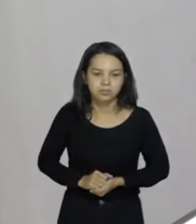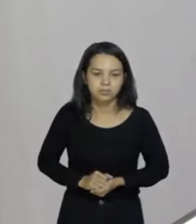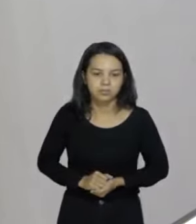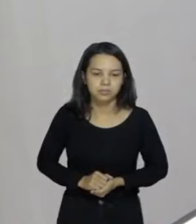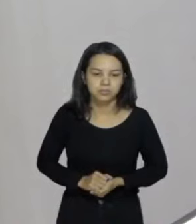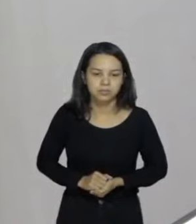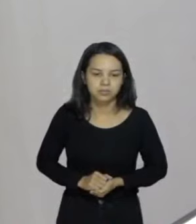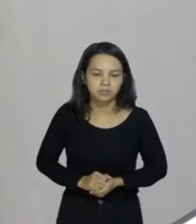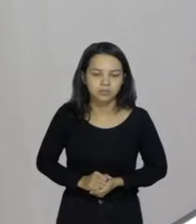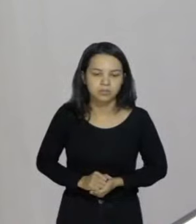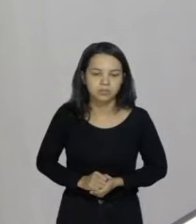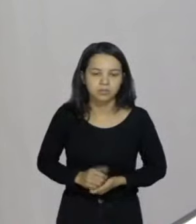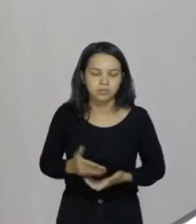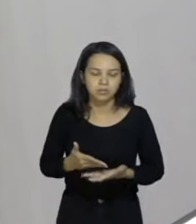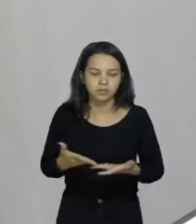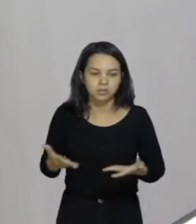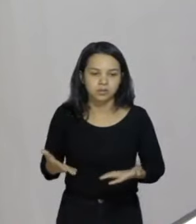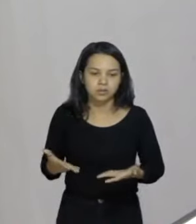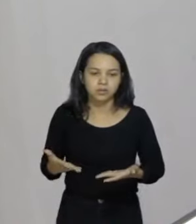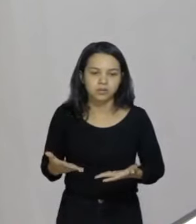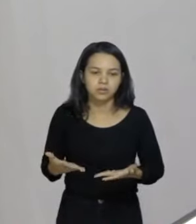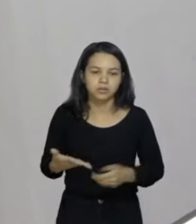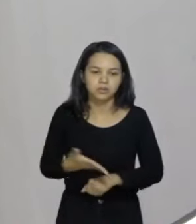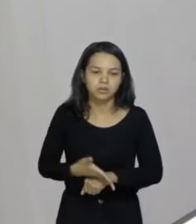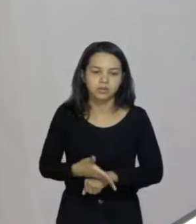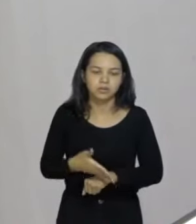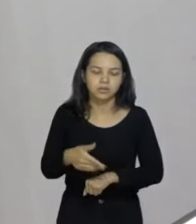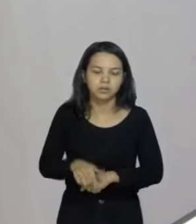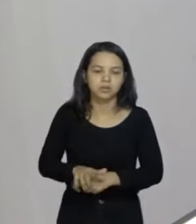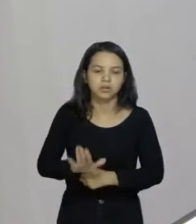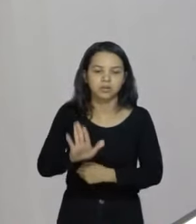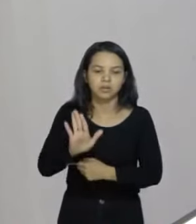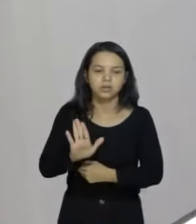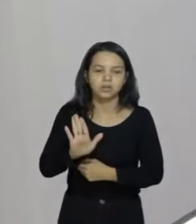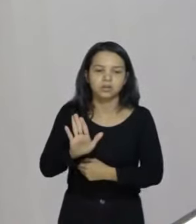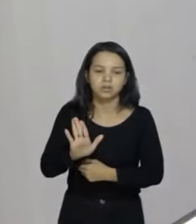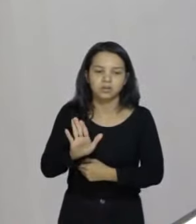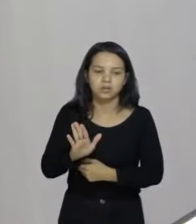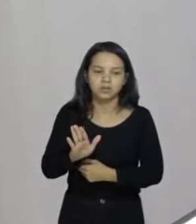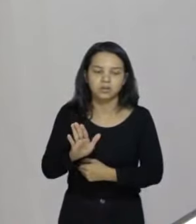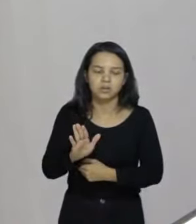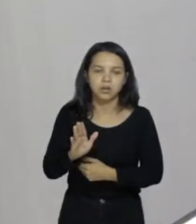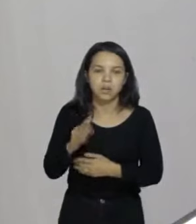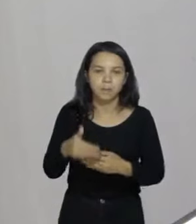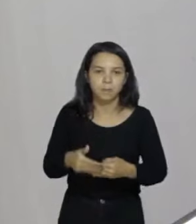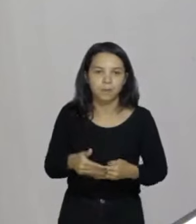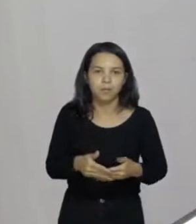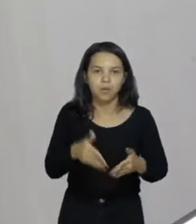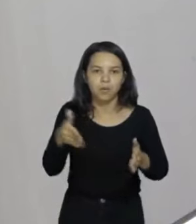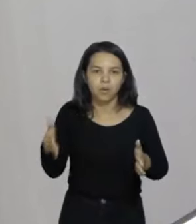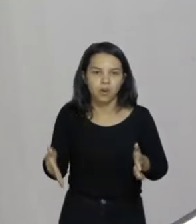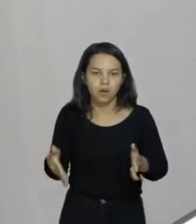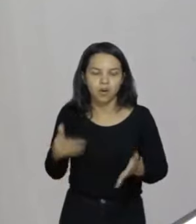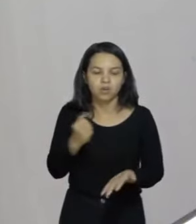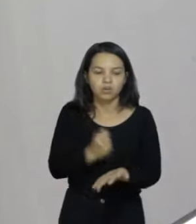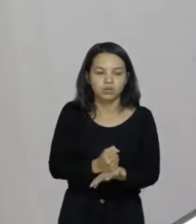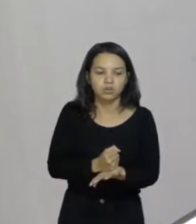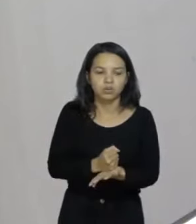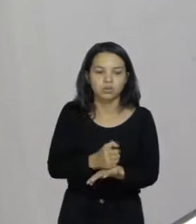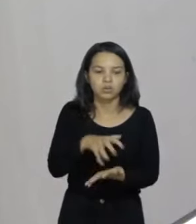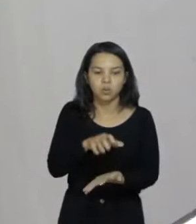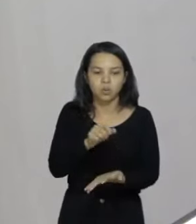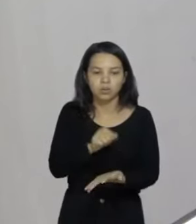os senhores que aqui estão reivindicando a prorrogação do contrato e lendo aí